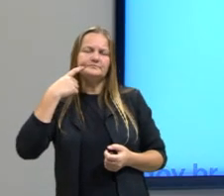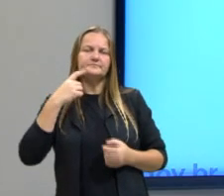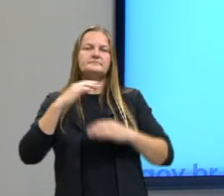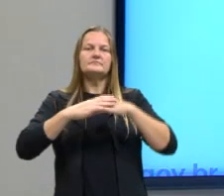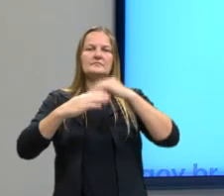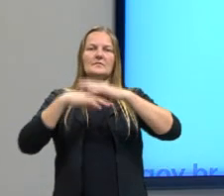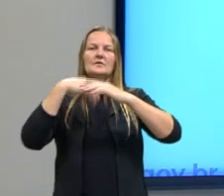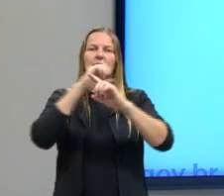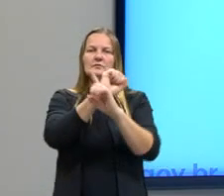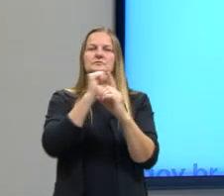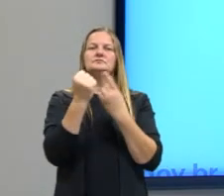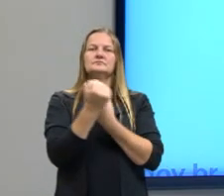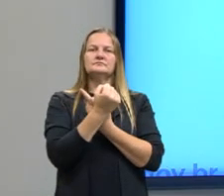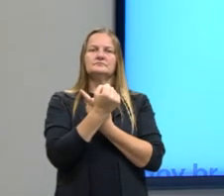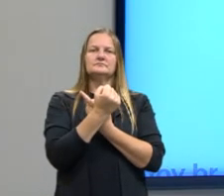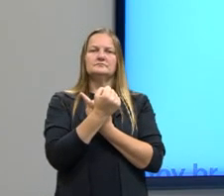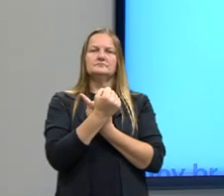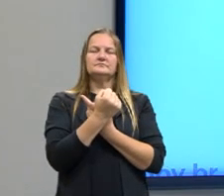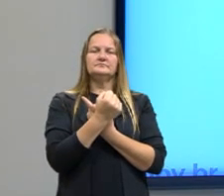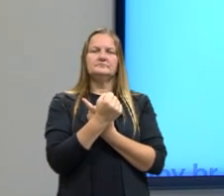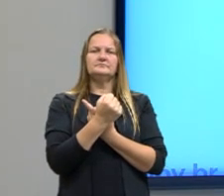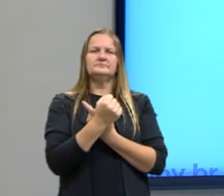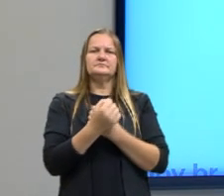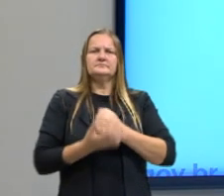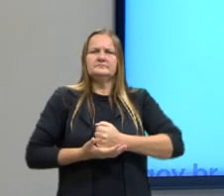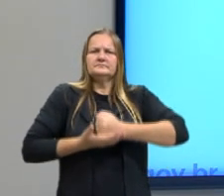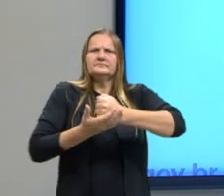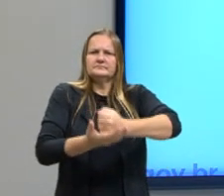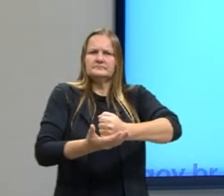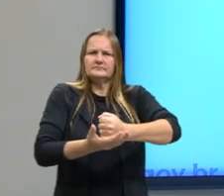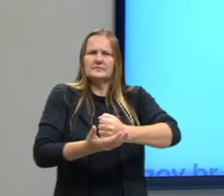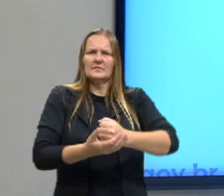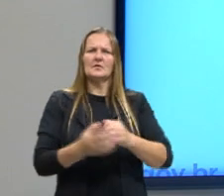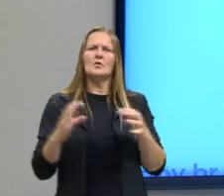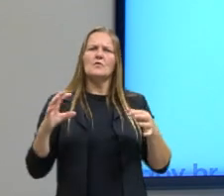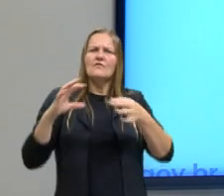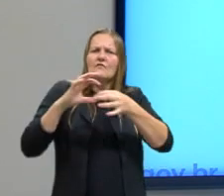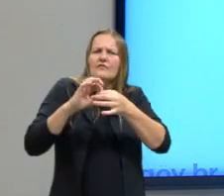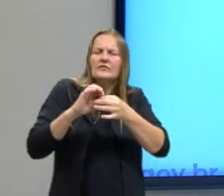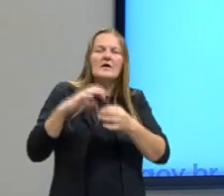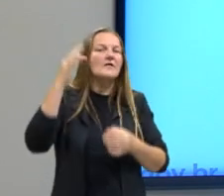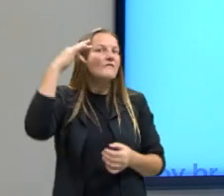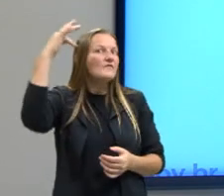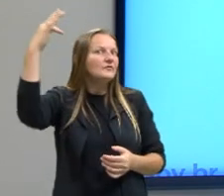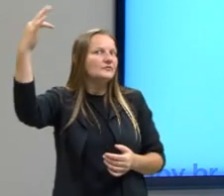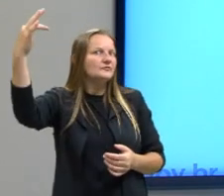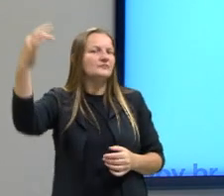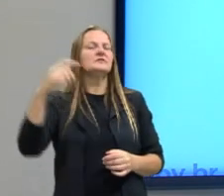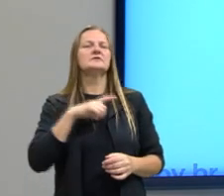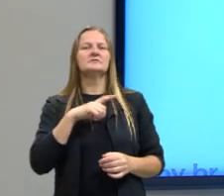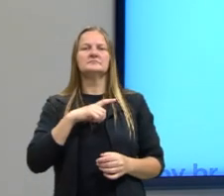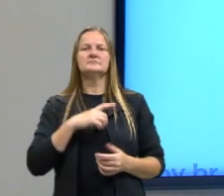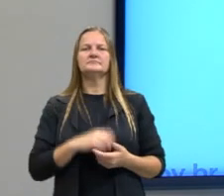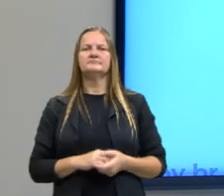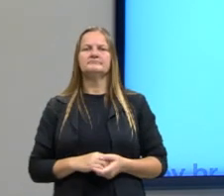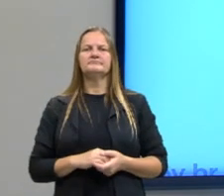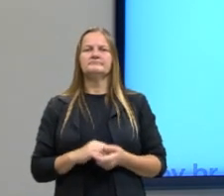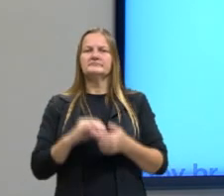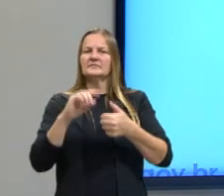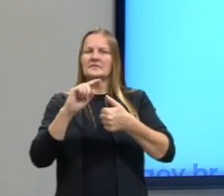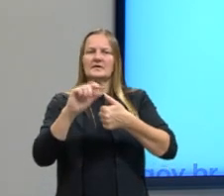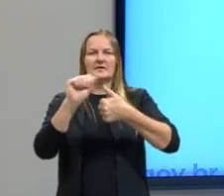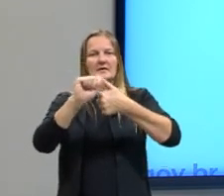construir uma sociedade com base na vinculação de uma filosofia como saber Unificado não